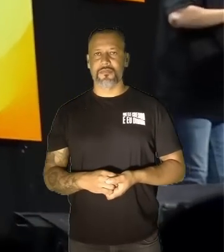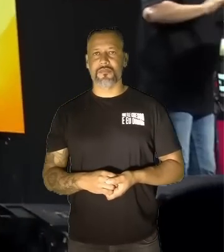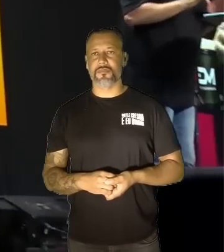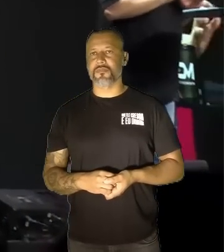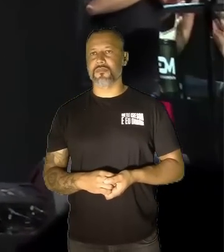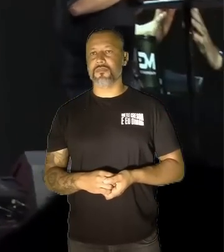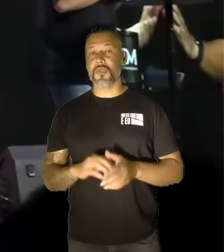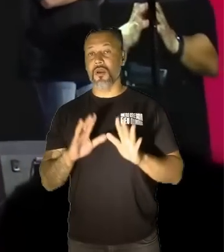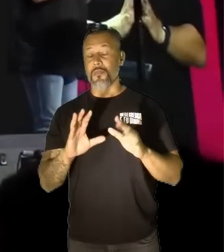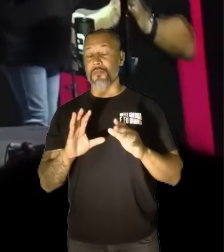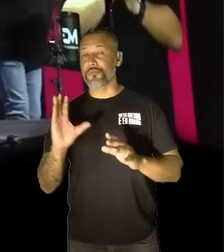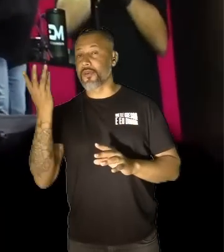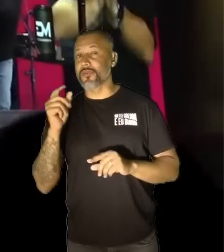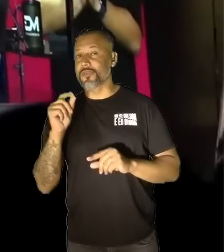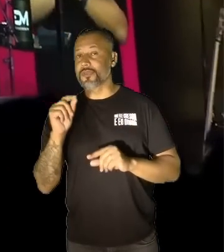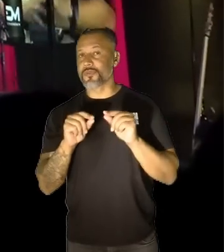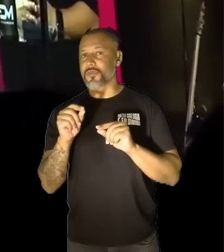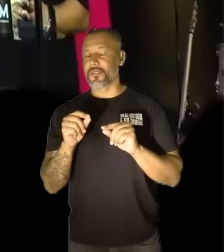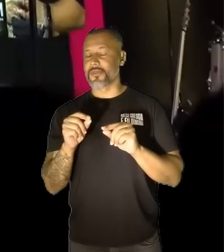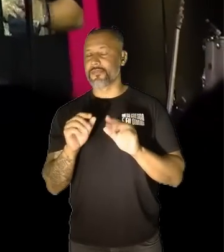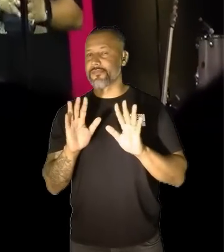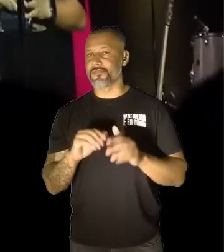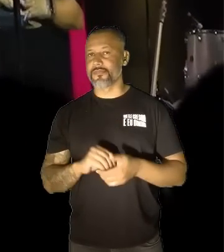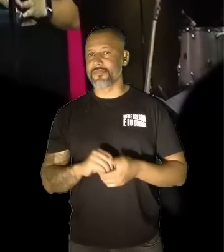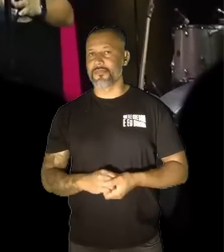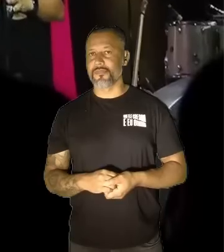Aí acontece o seguinte, estou concluindo.